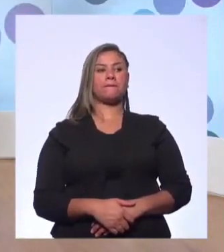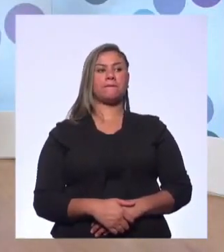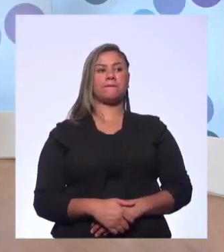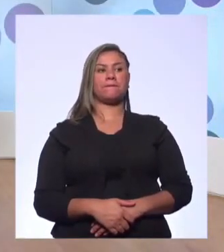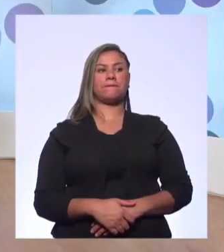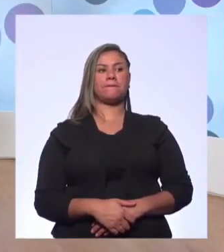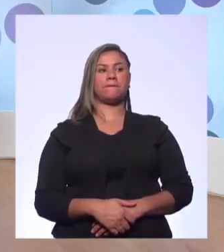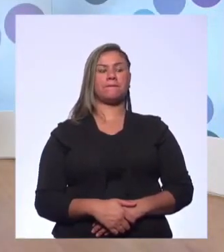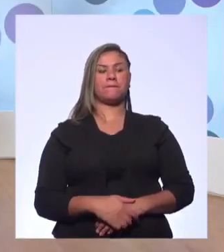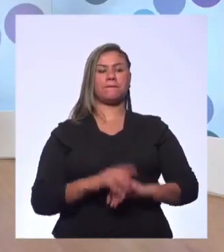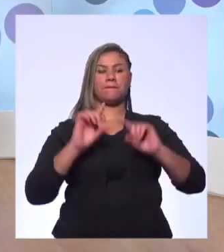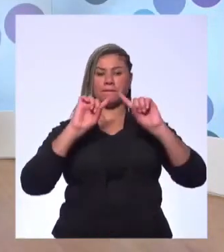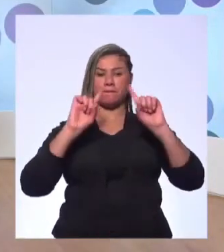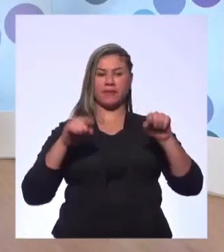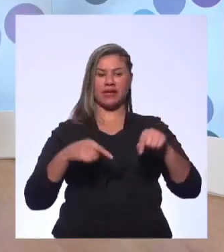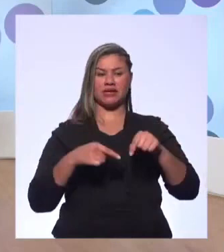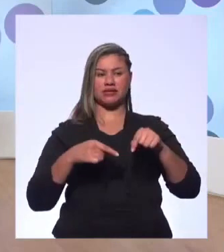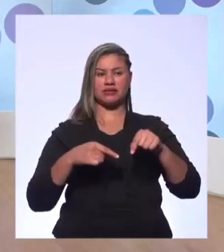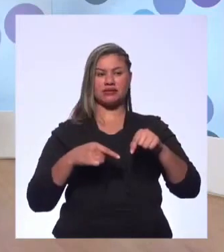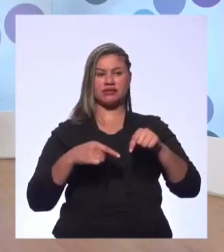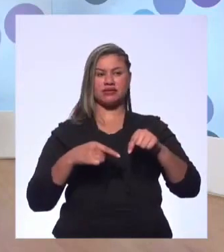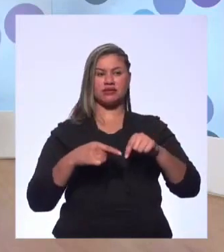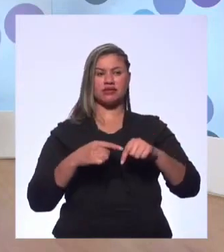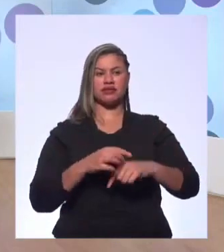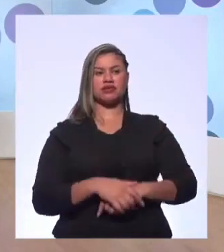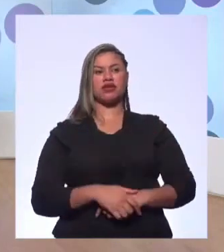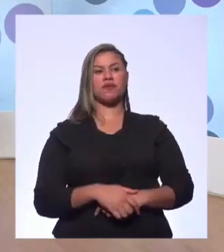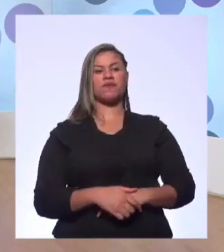Tem o Ca, entre parênteses,